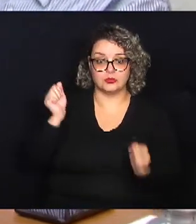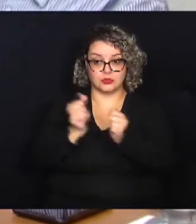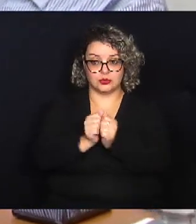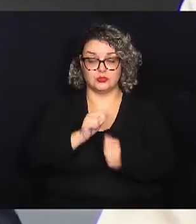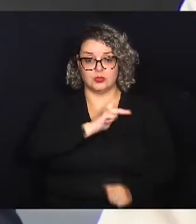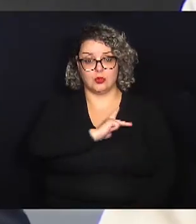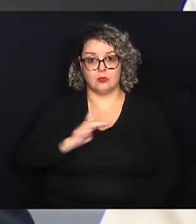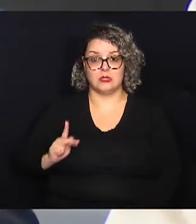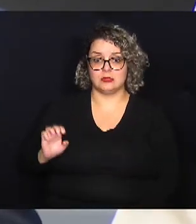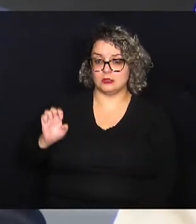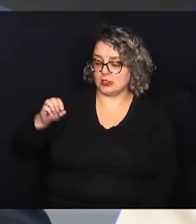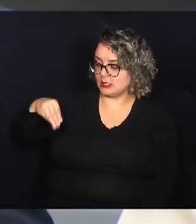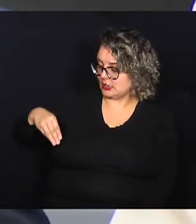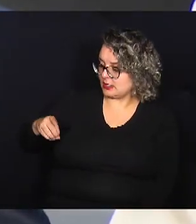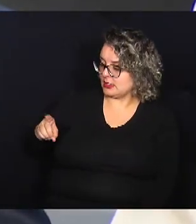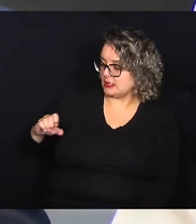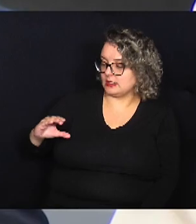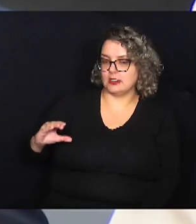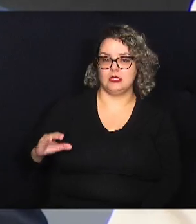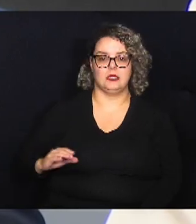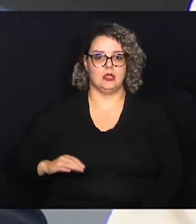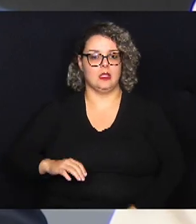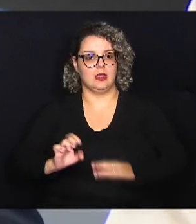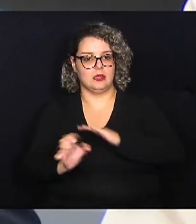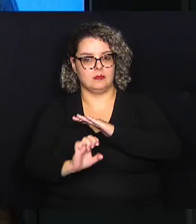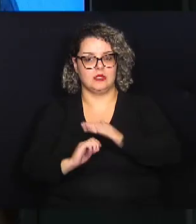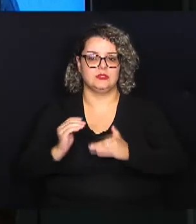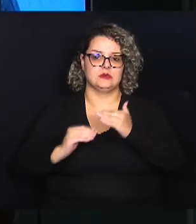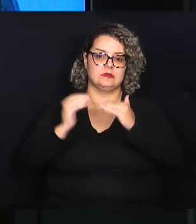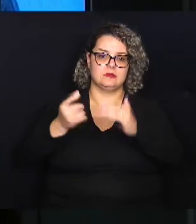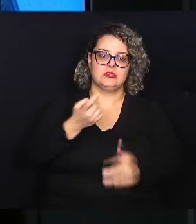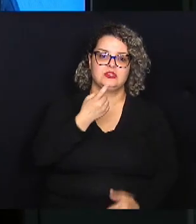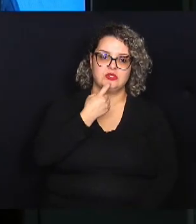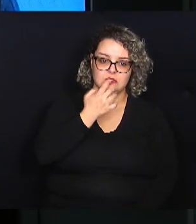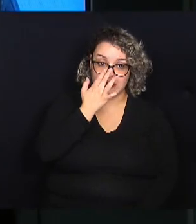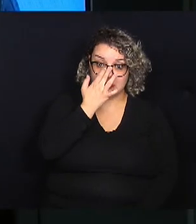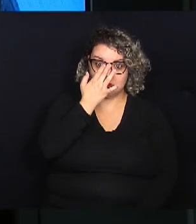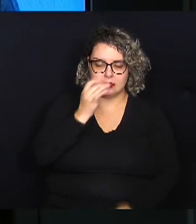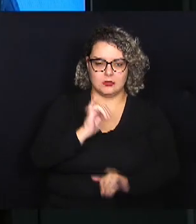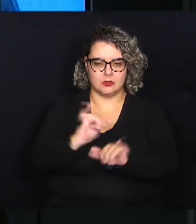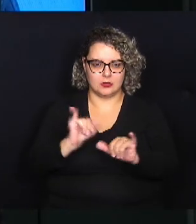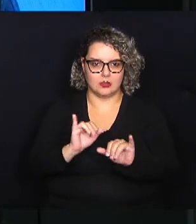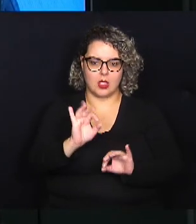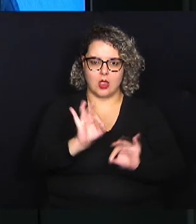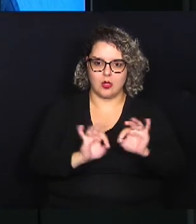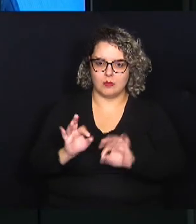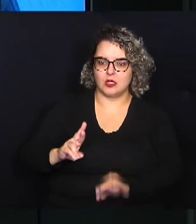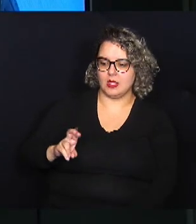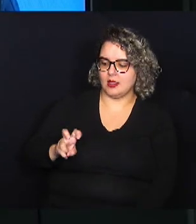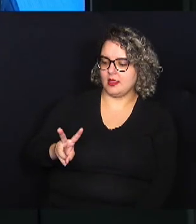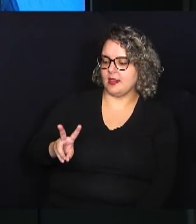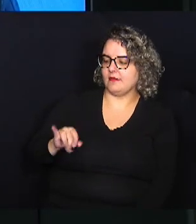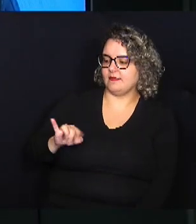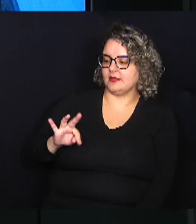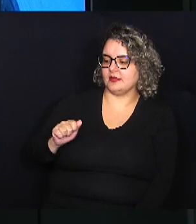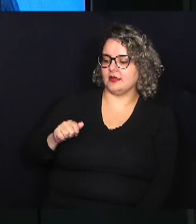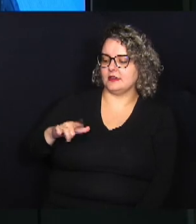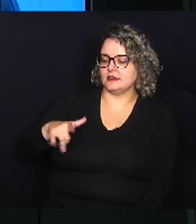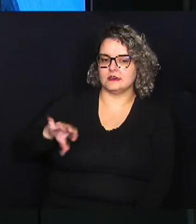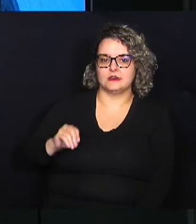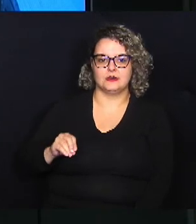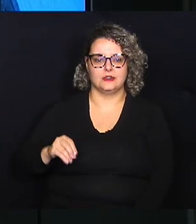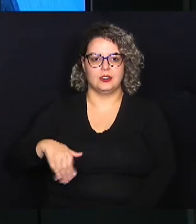da ENDEC, a Empresa Municipal de Desenvolvimento de Campinas, anunciaram um plano de revitalização da Rua José Paulino,